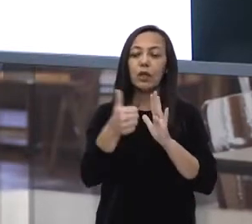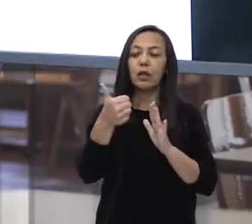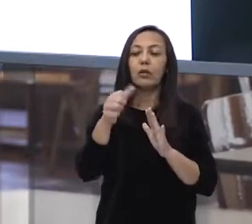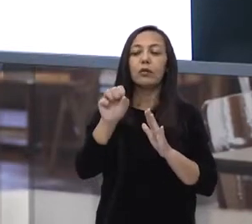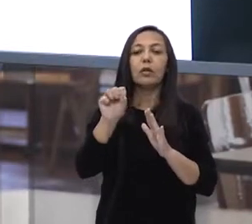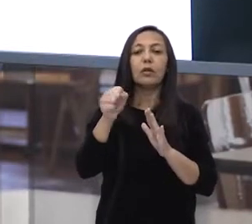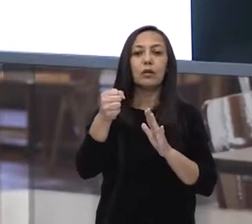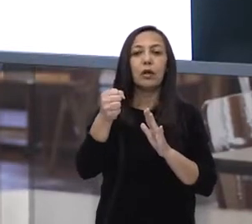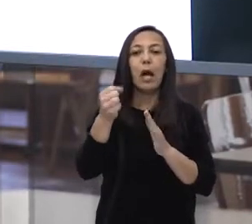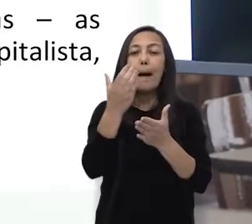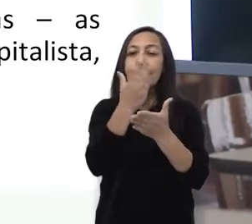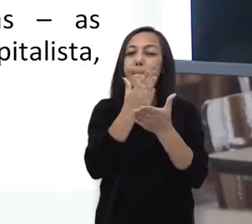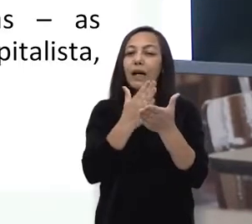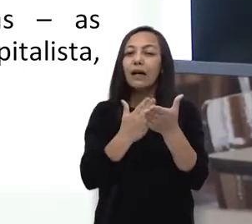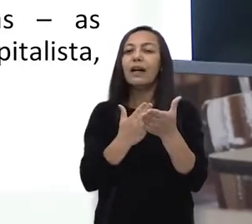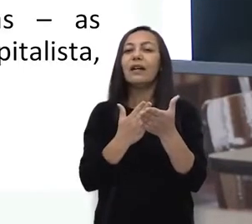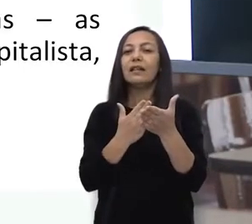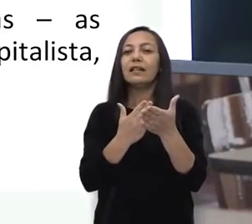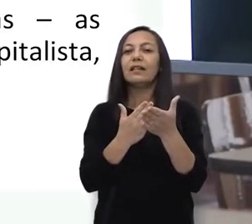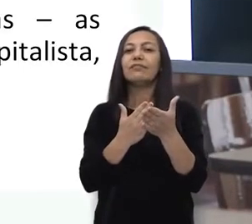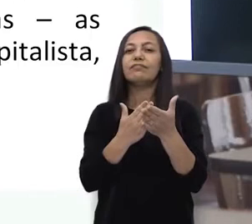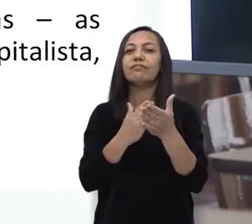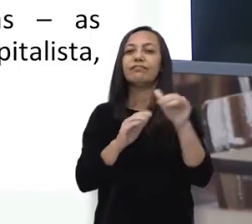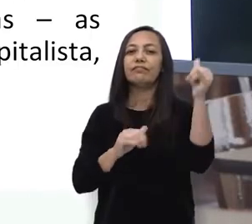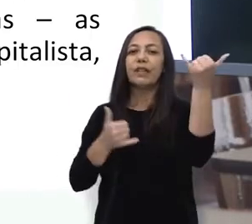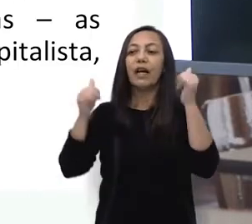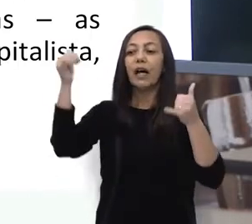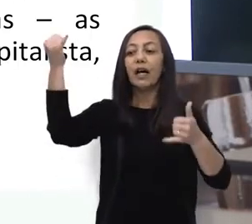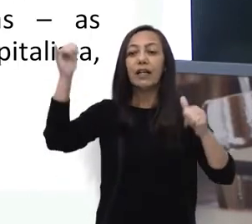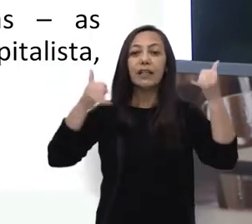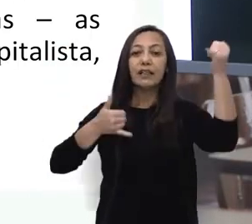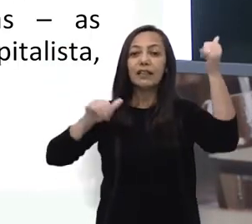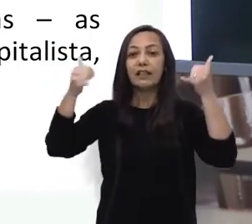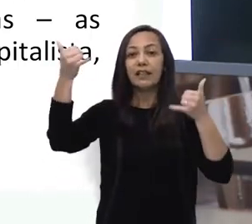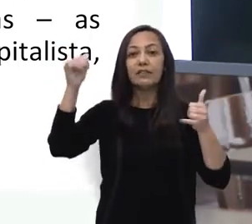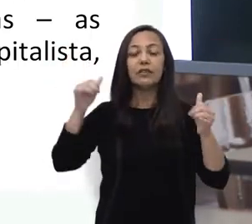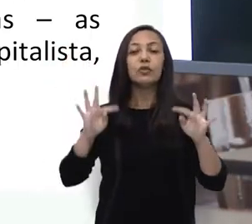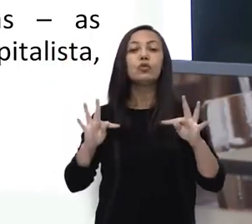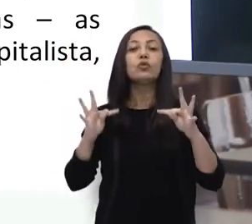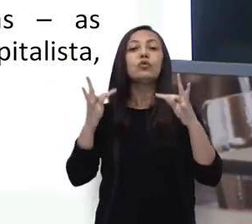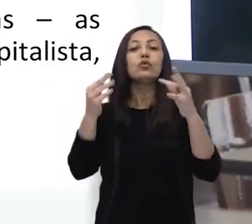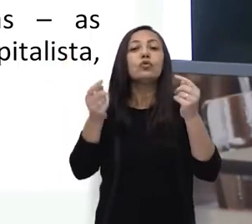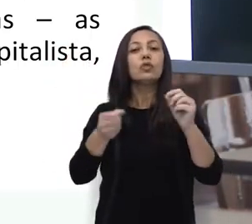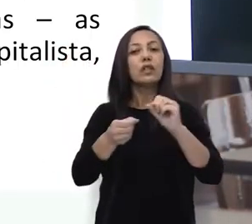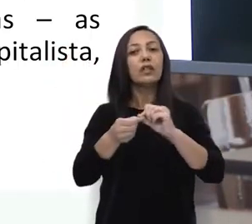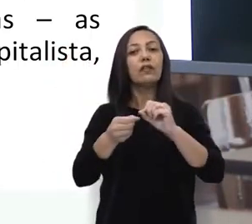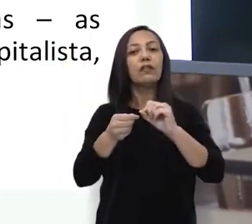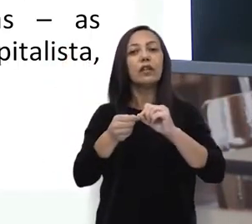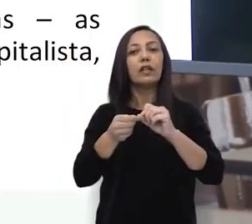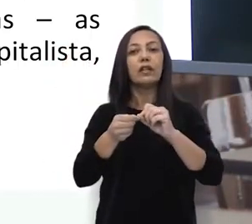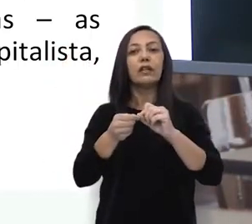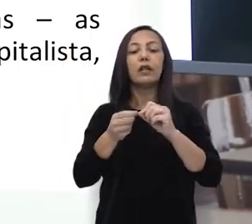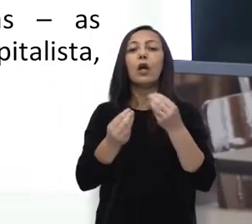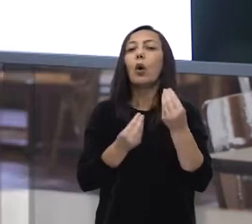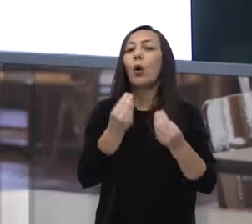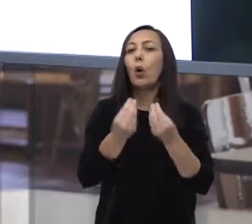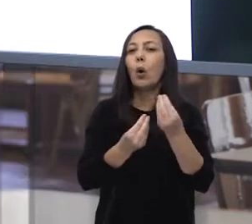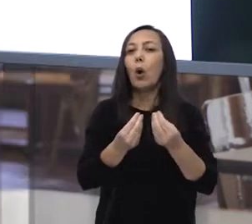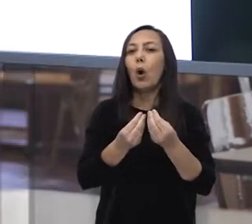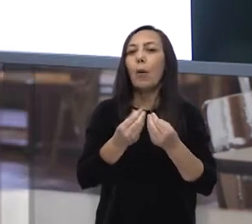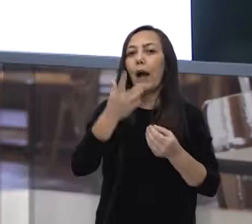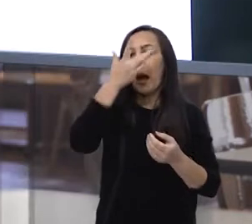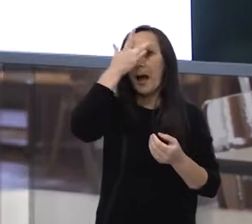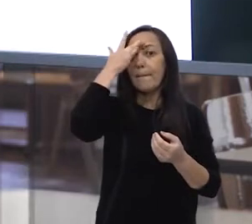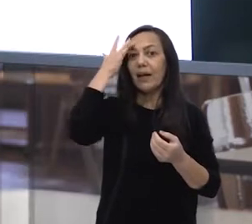XVIII, a primeira metade, toda energia era produzida, ou seja, tudo que era feito era produzido por